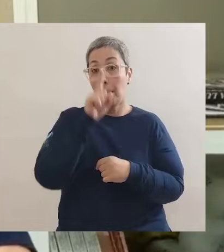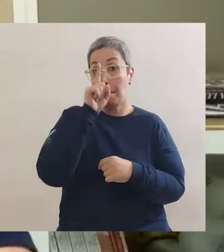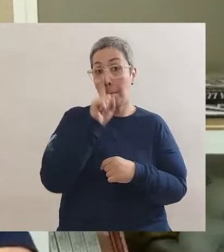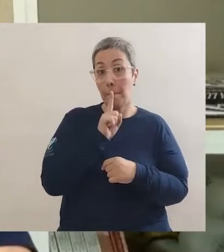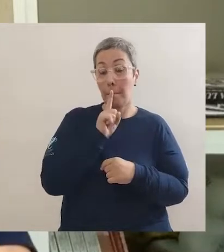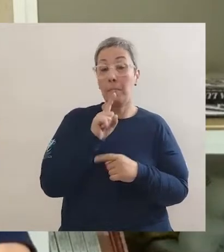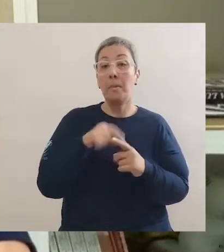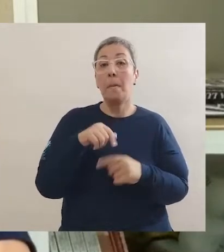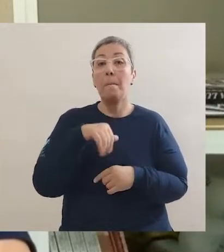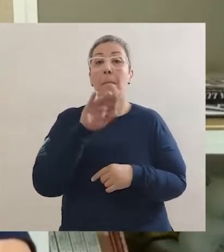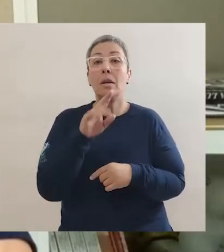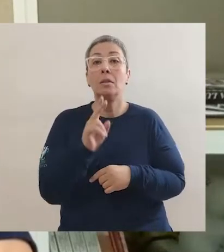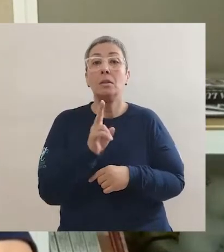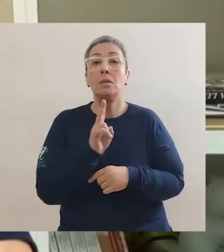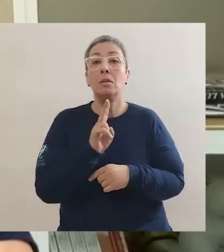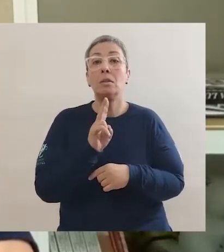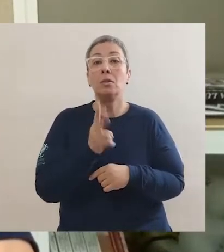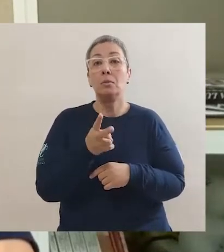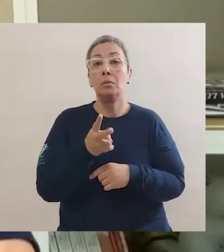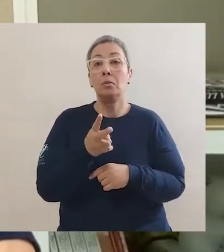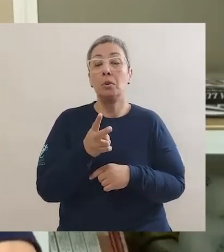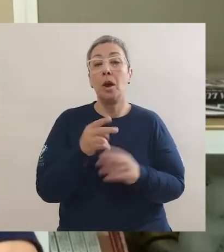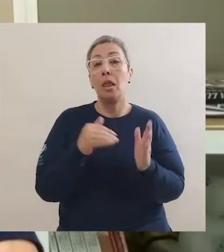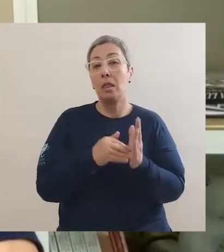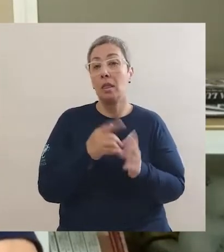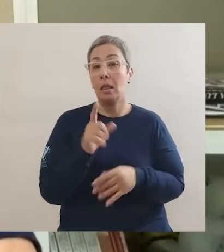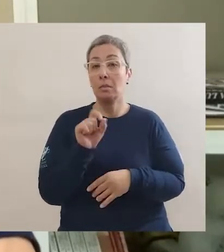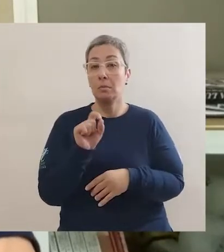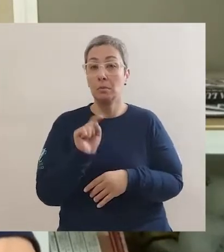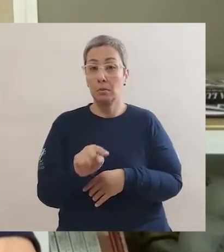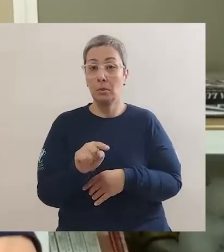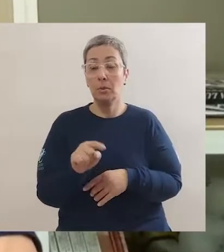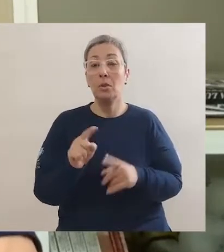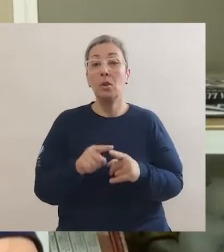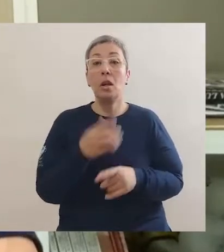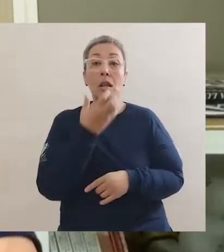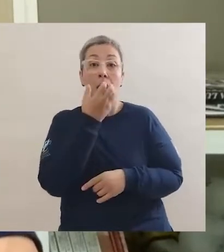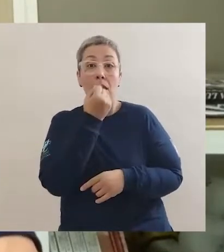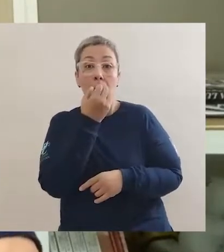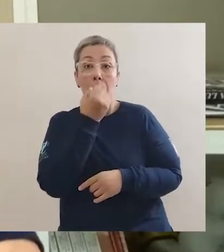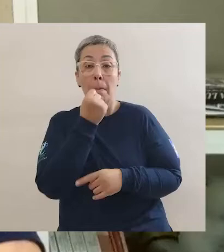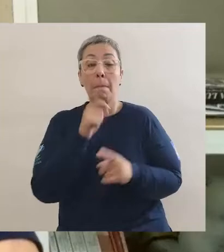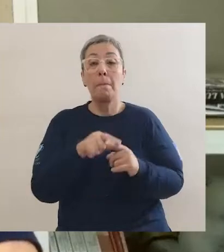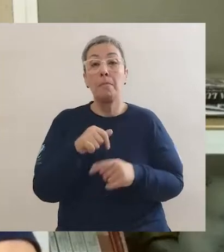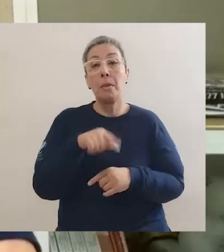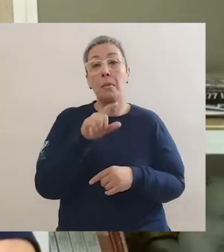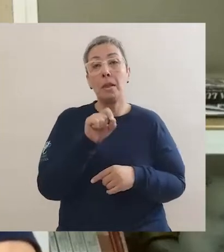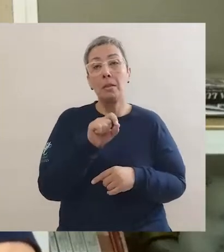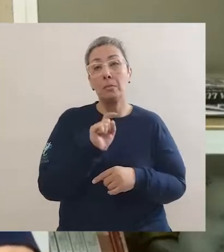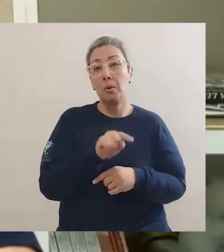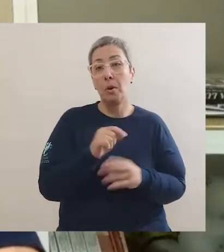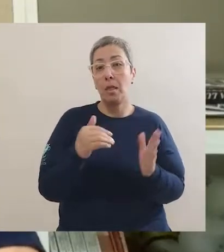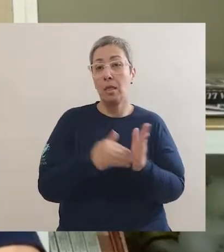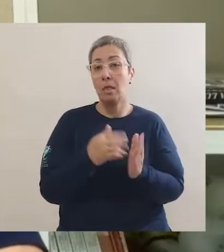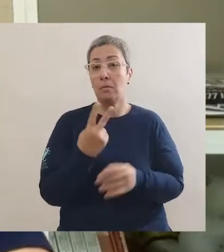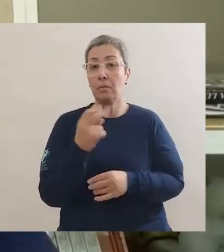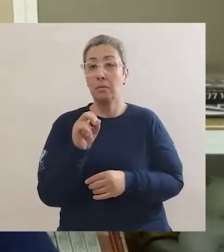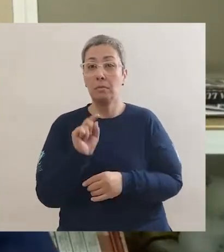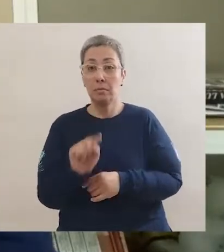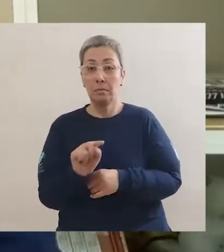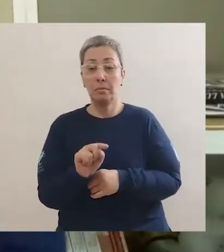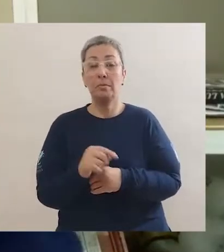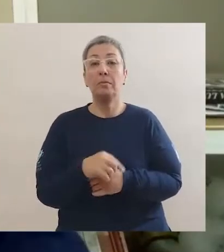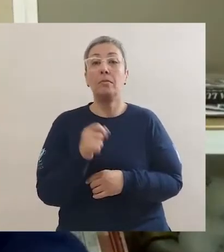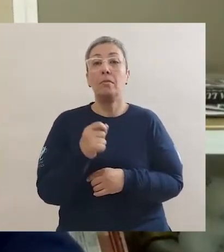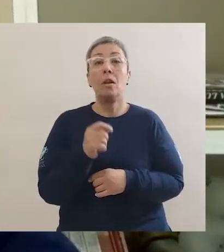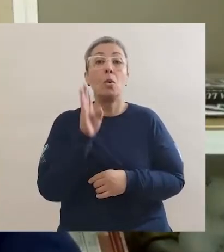Vocês notaram que no roteiro de estudo e aprendizagens do educando tem uma atividade de matemática,